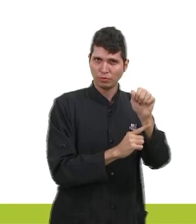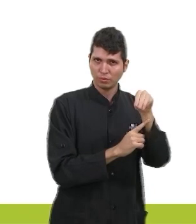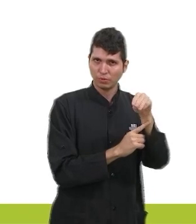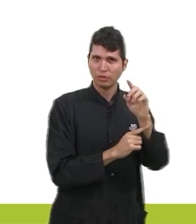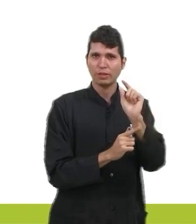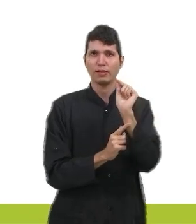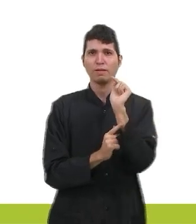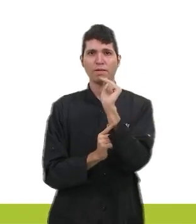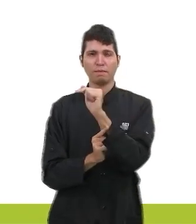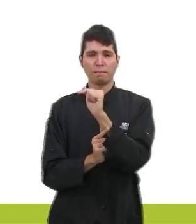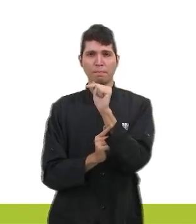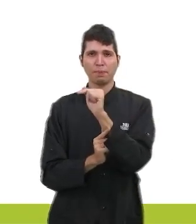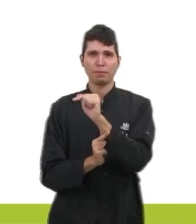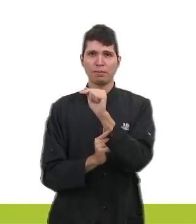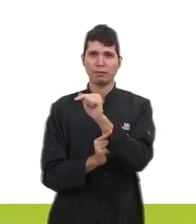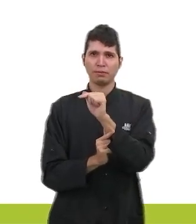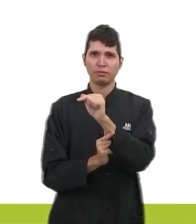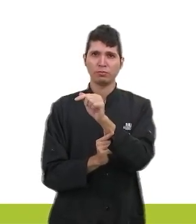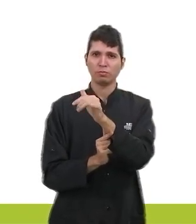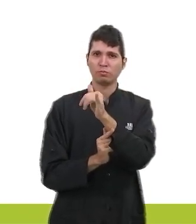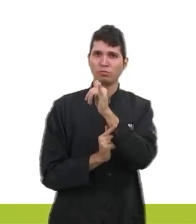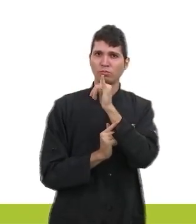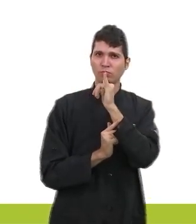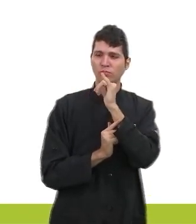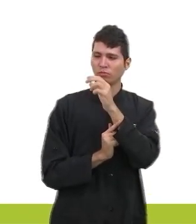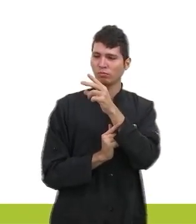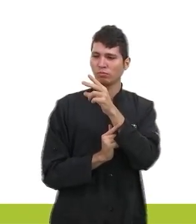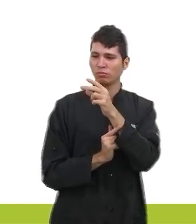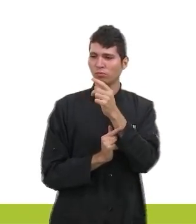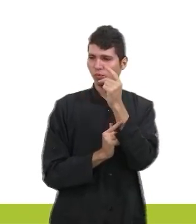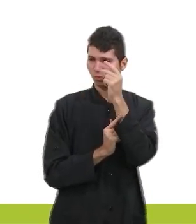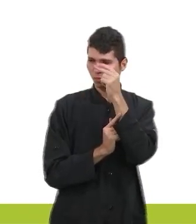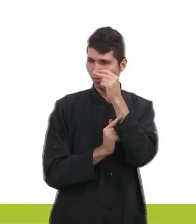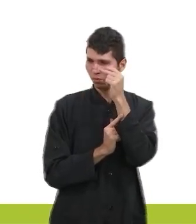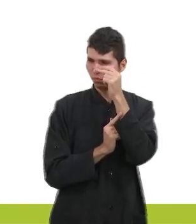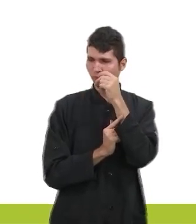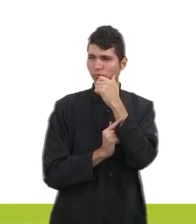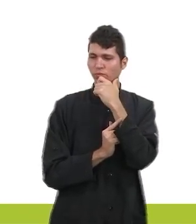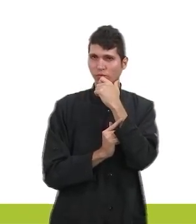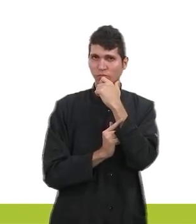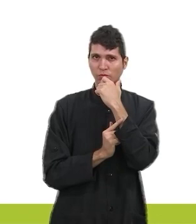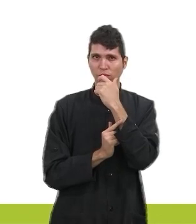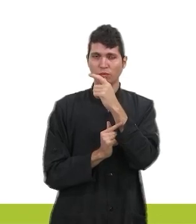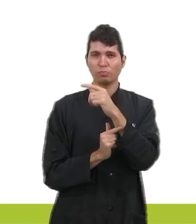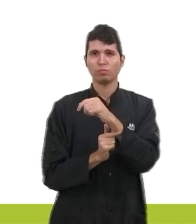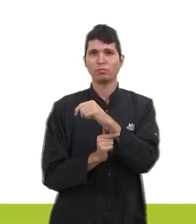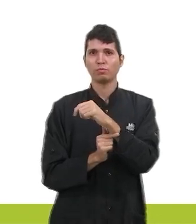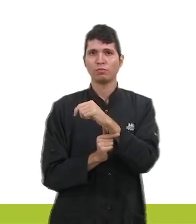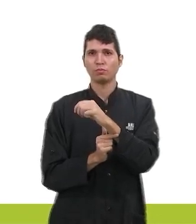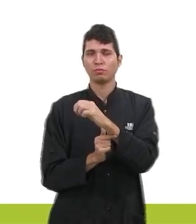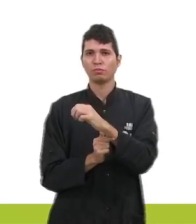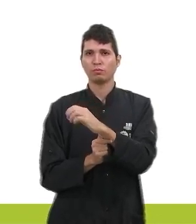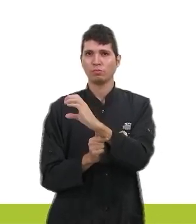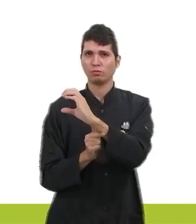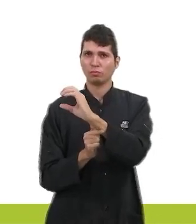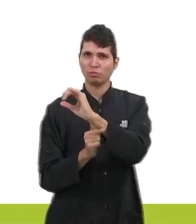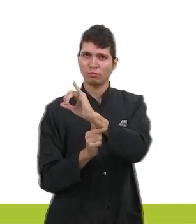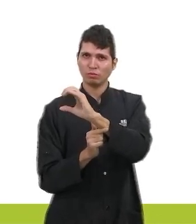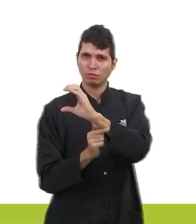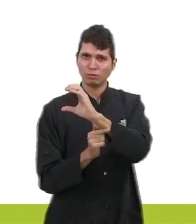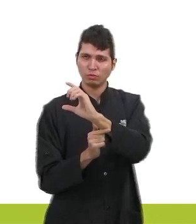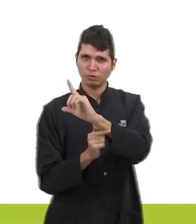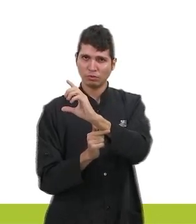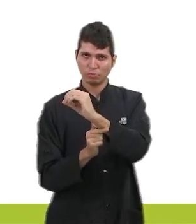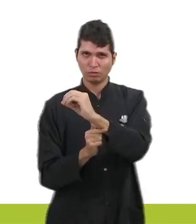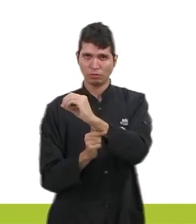cadeia fechada, o exemplo ele consegue ser bem claro. Ali eu tenho um ciclo composto por quantos